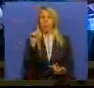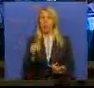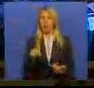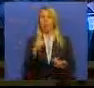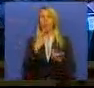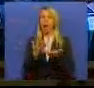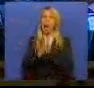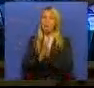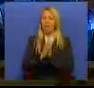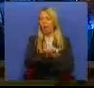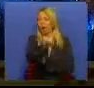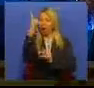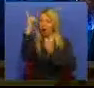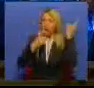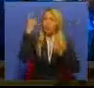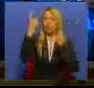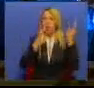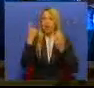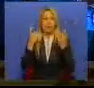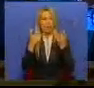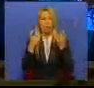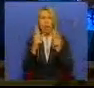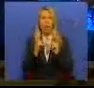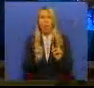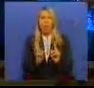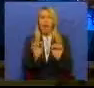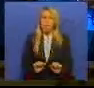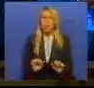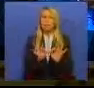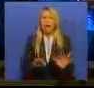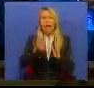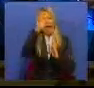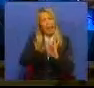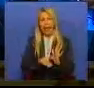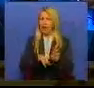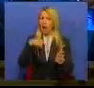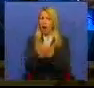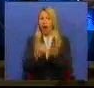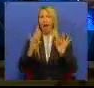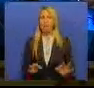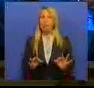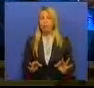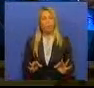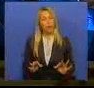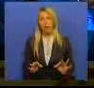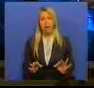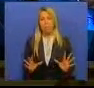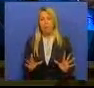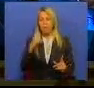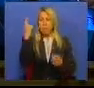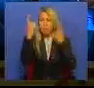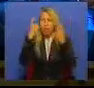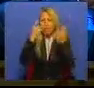à vossa reflexão. Não faço dele uma regra absoluta, mas reflitam como indicador.